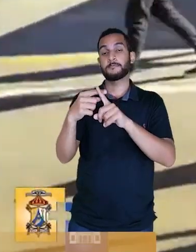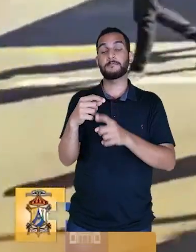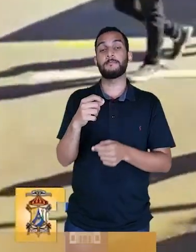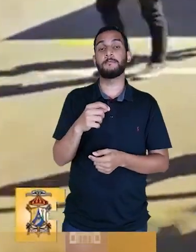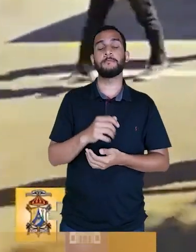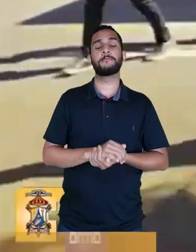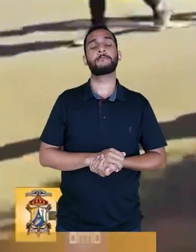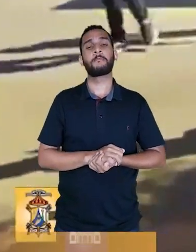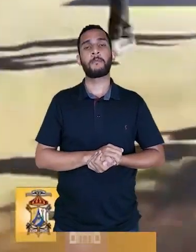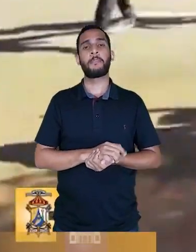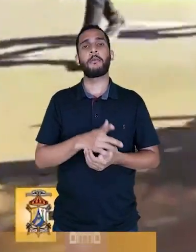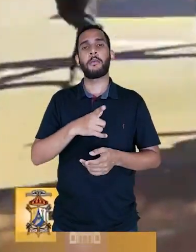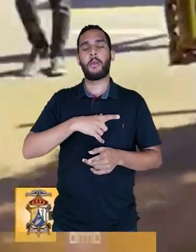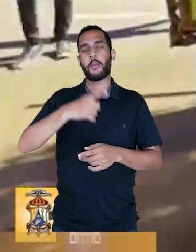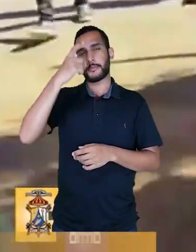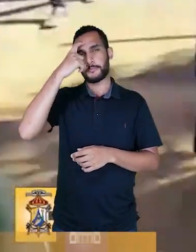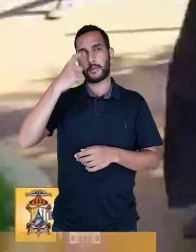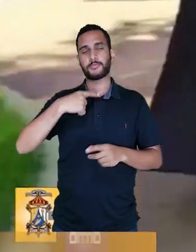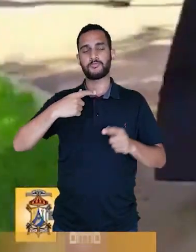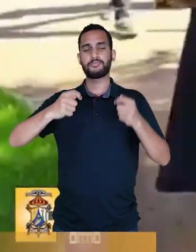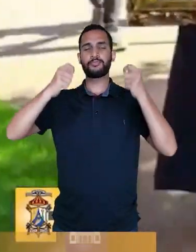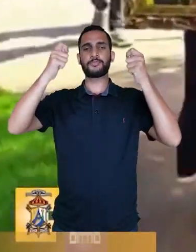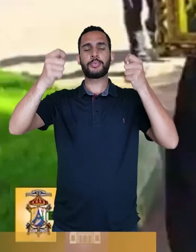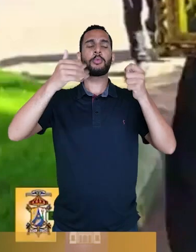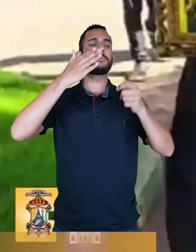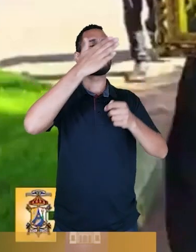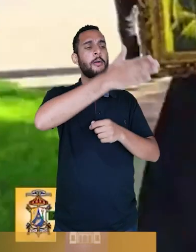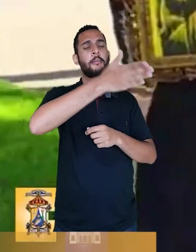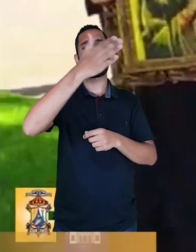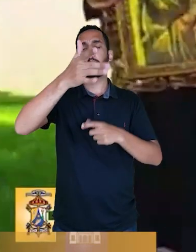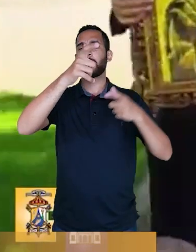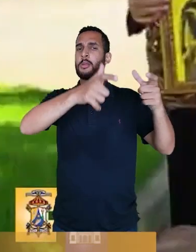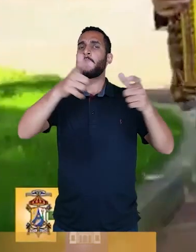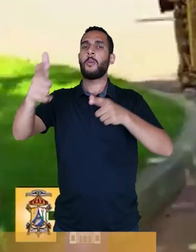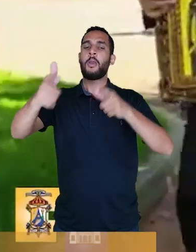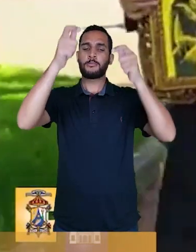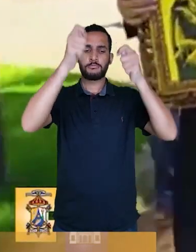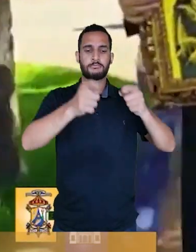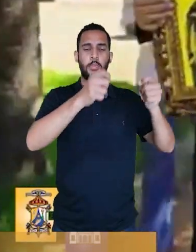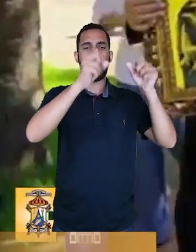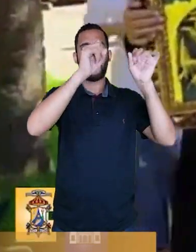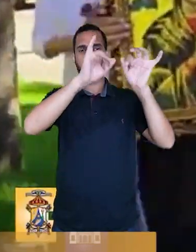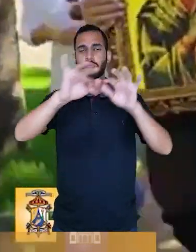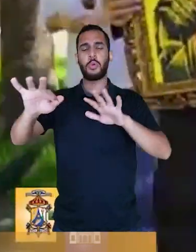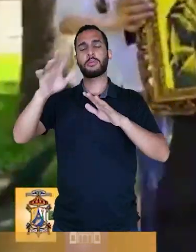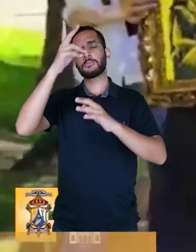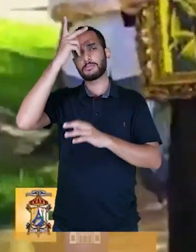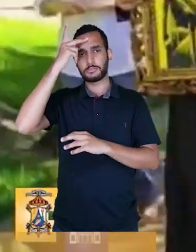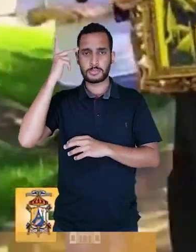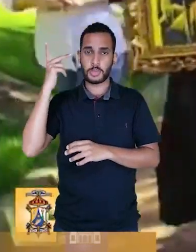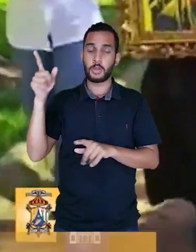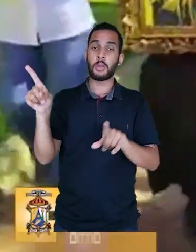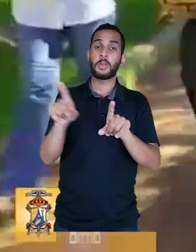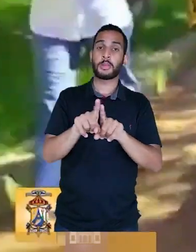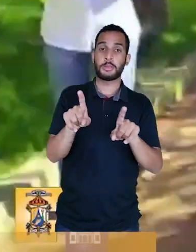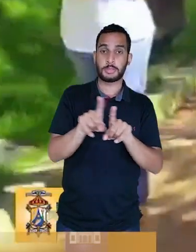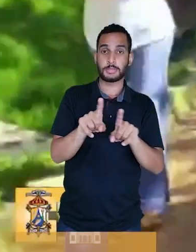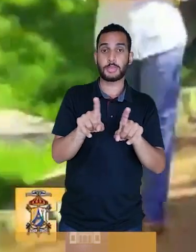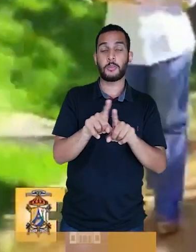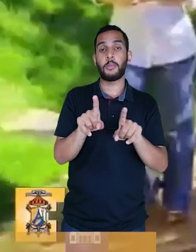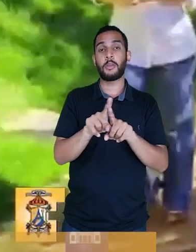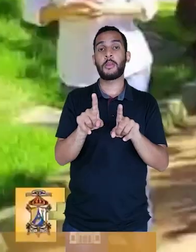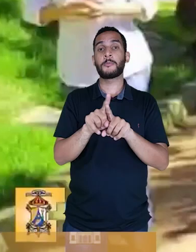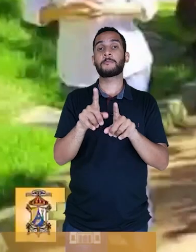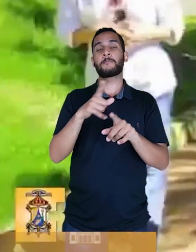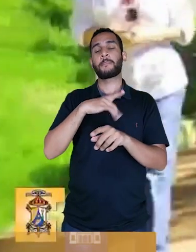O ícone passou por vários bairros de Goiânia, abençoando os comerciantes e suas famílias. Ele também passou pela Câmara